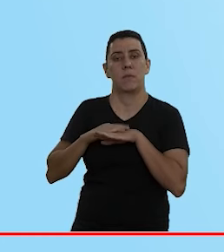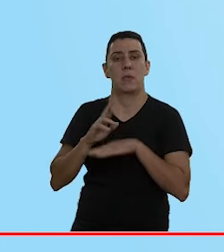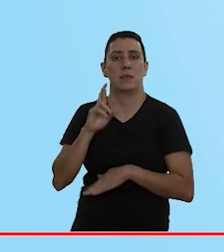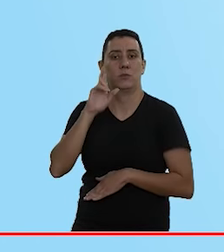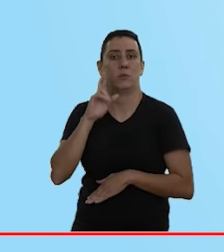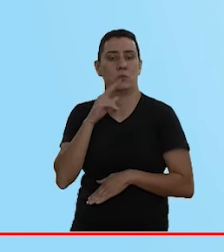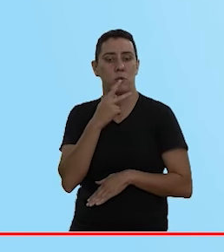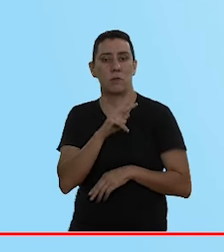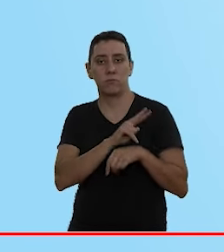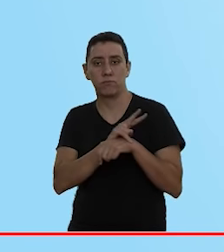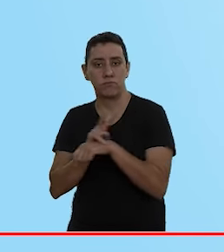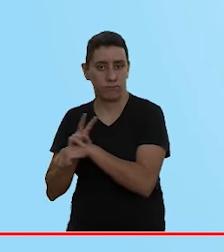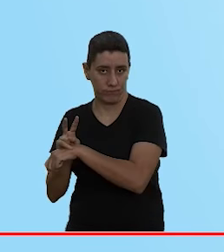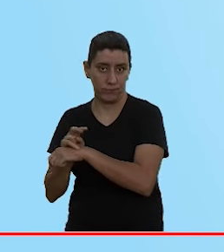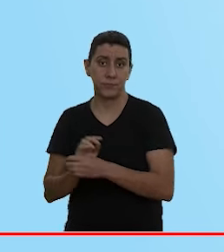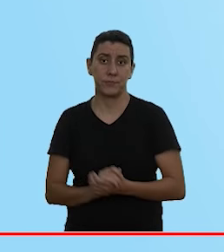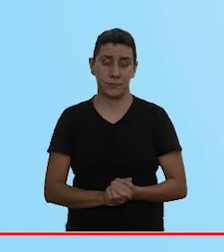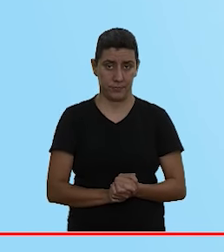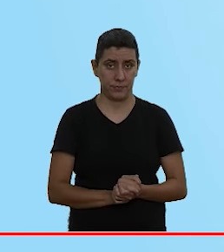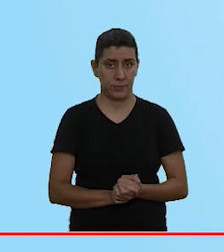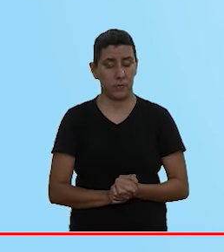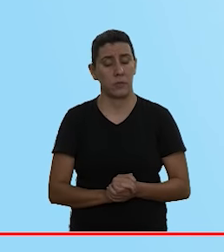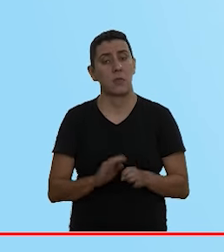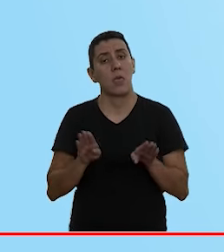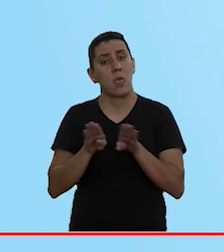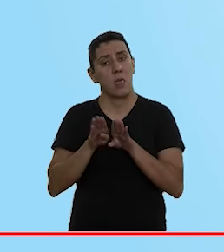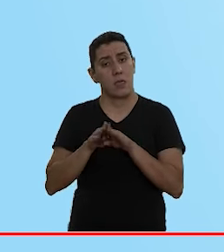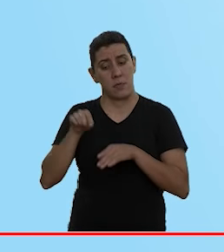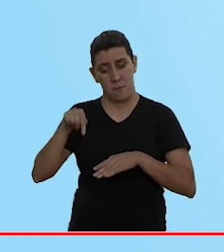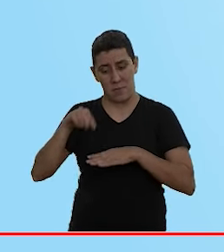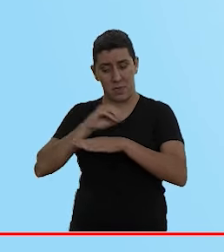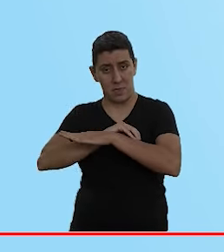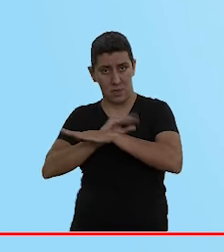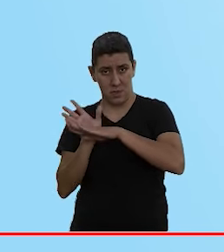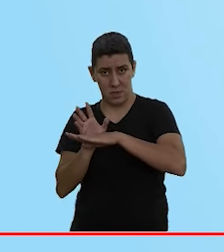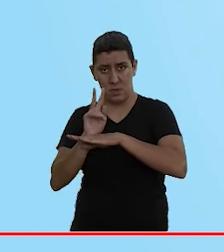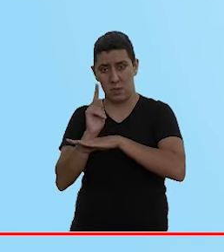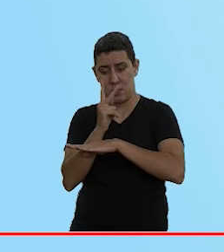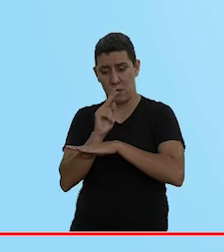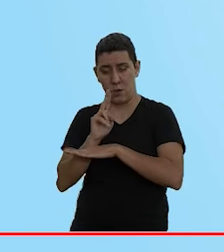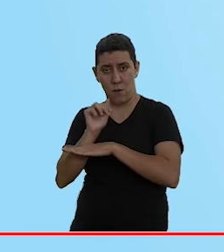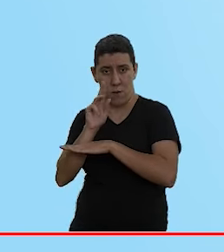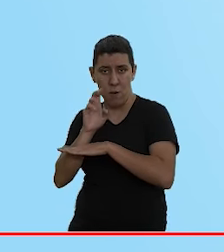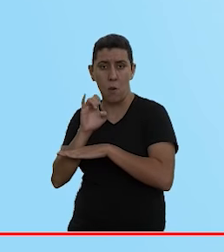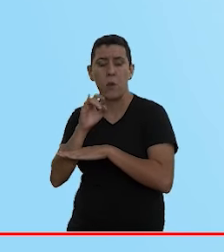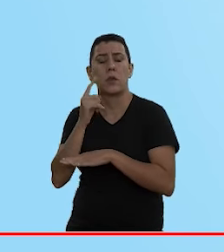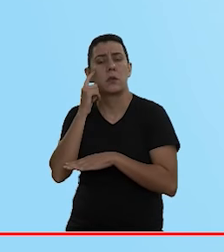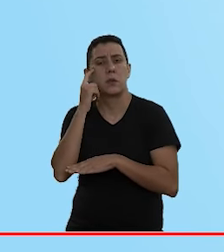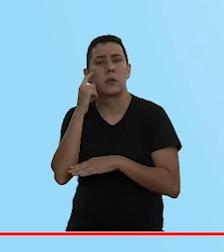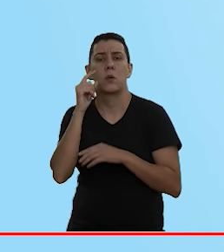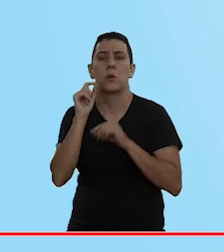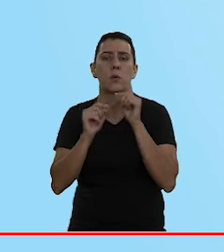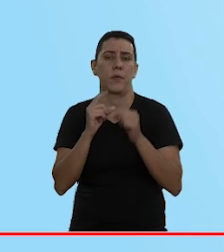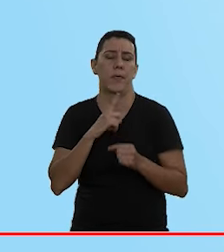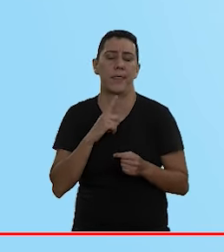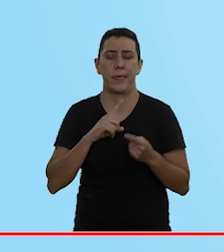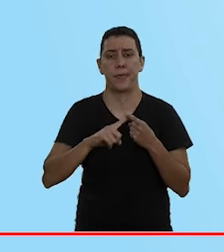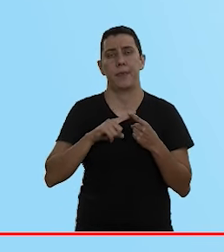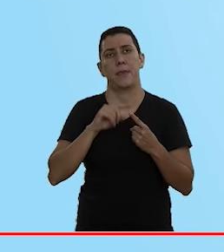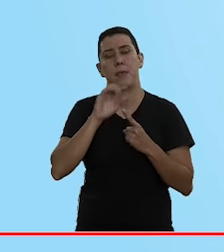aqui falando um pouco sobre o que a Huawei consegue fornecer, basicamente otimizadores,